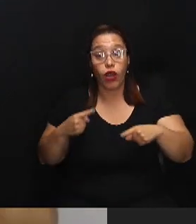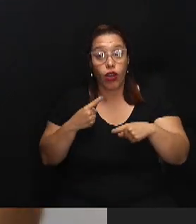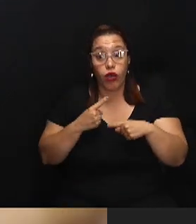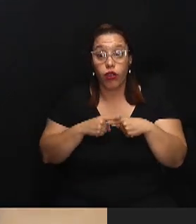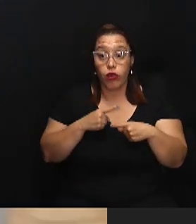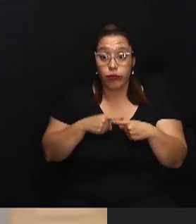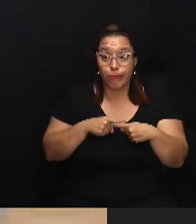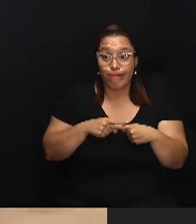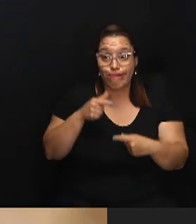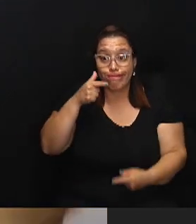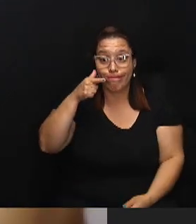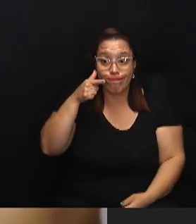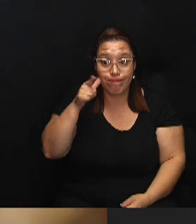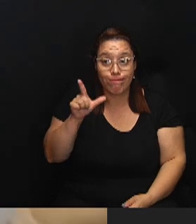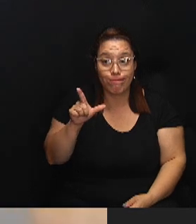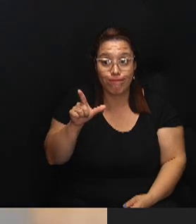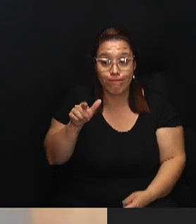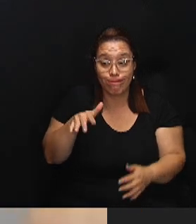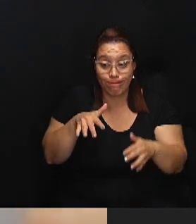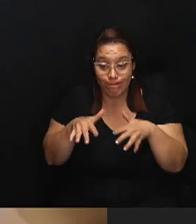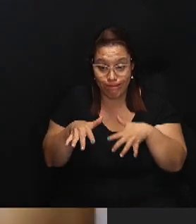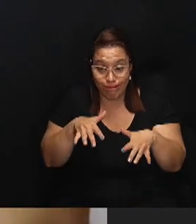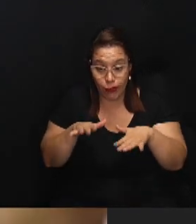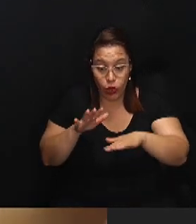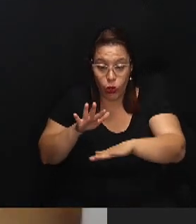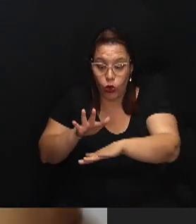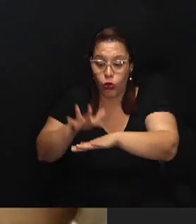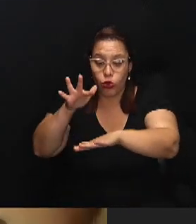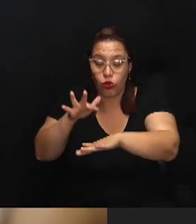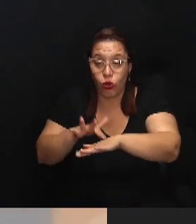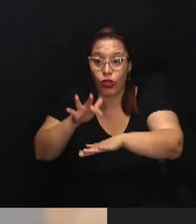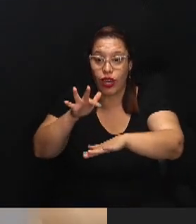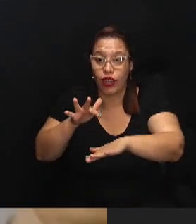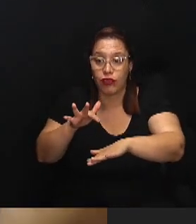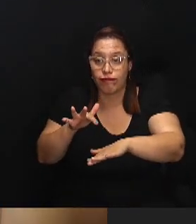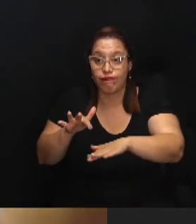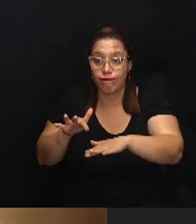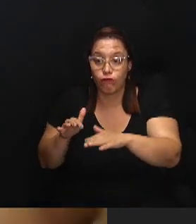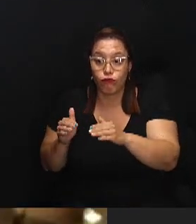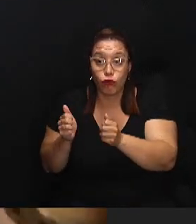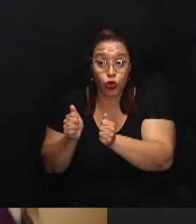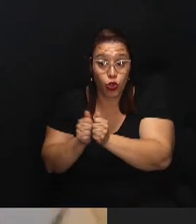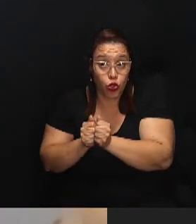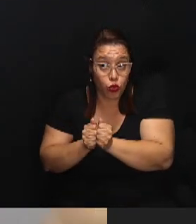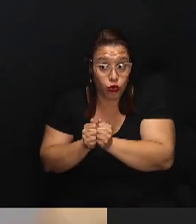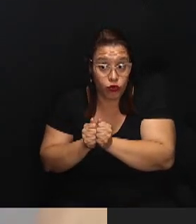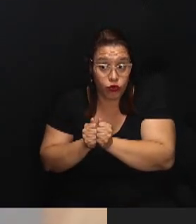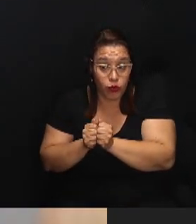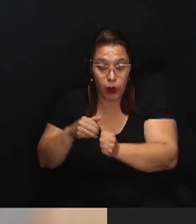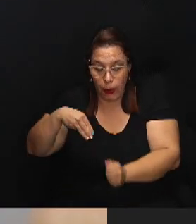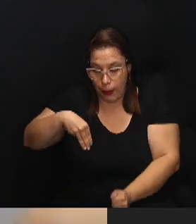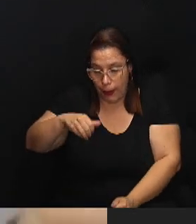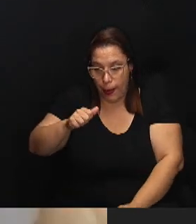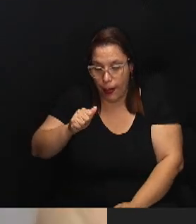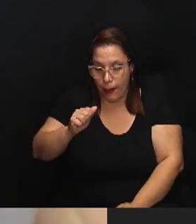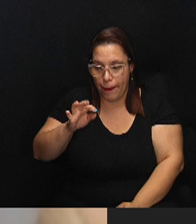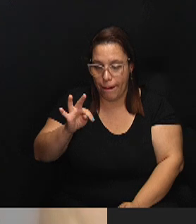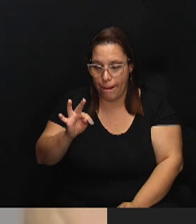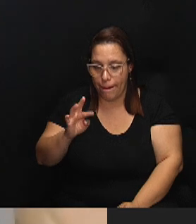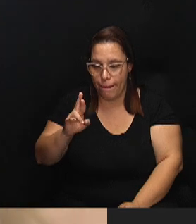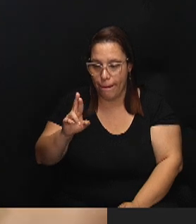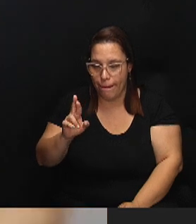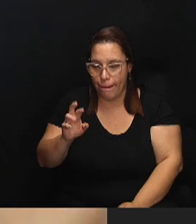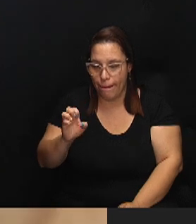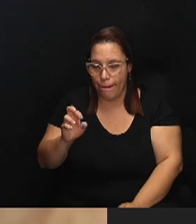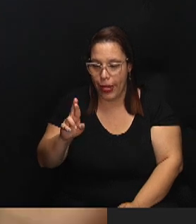ela consegue, naquele momento, de dar conta de estar ali e de maternar aquele bebê, é